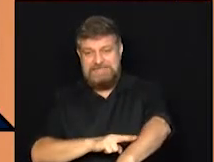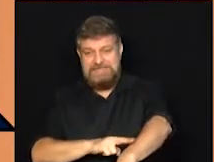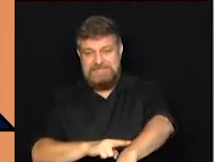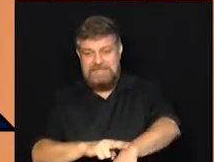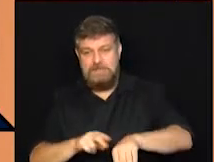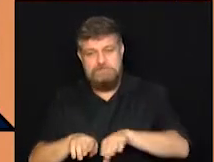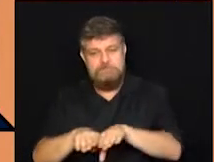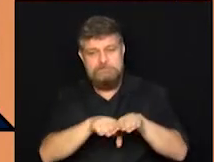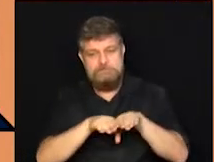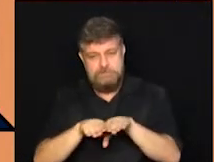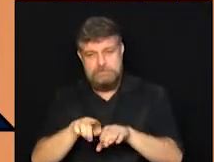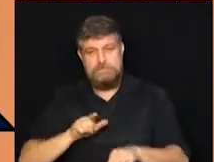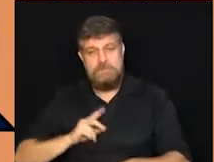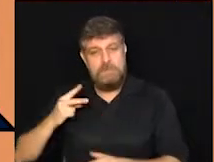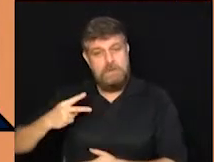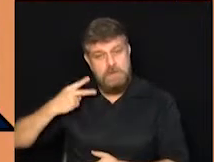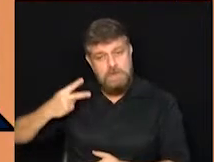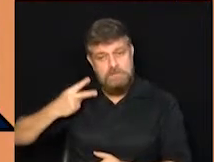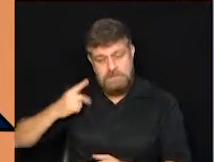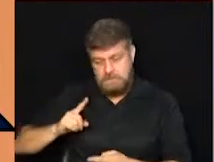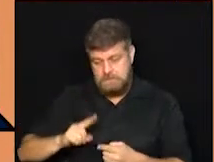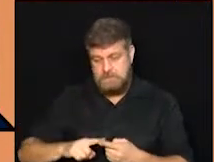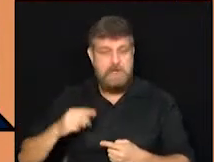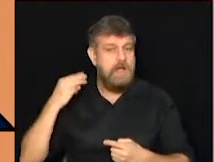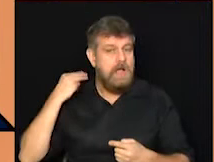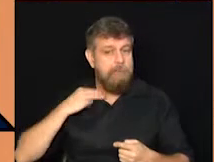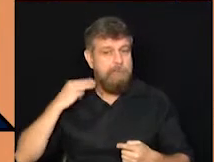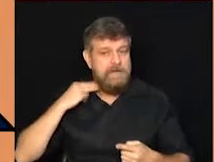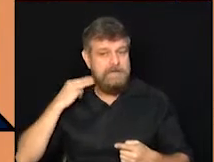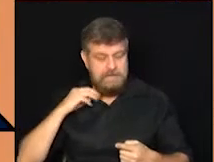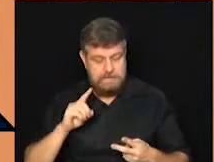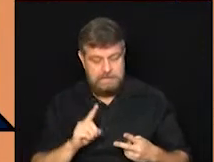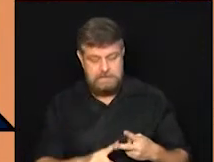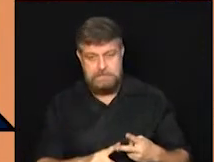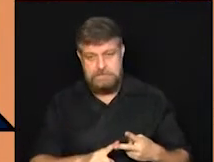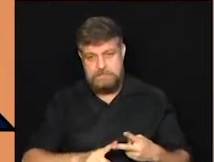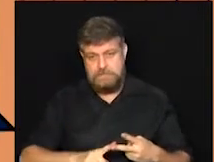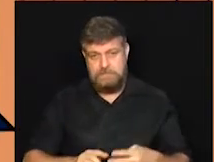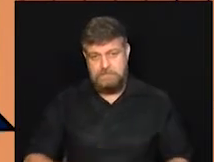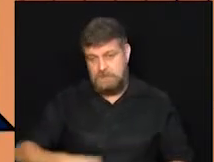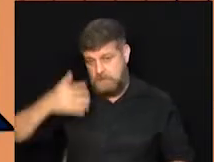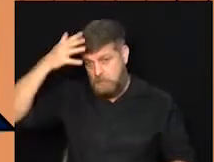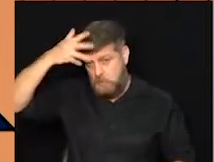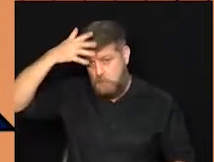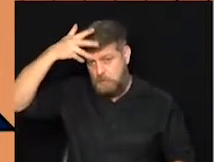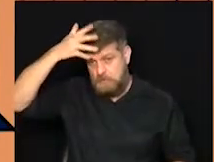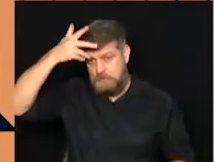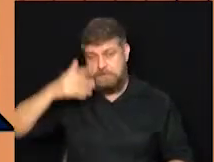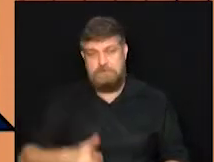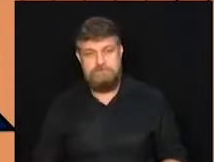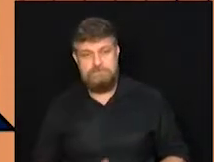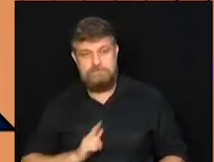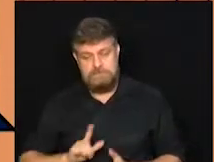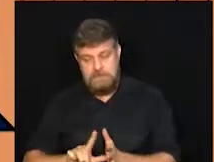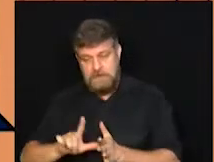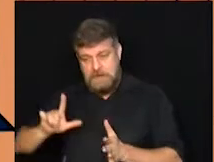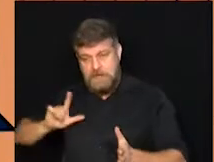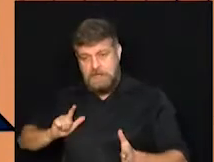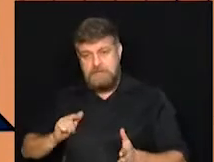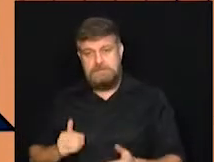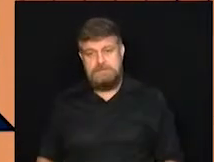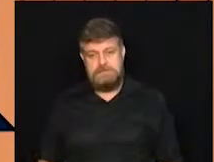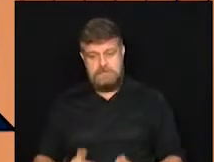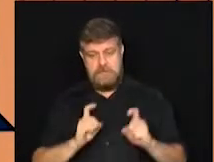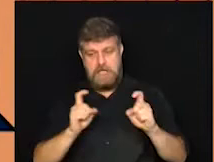os vereadores, a vereadora Mariana Conte e o Rodrigo da Farmadic. Antes da gente abrir, eu queria dizer que